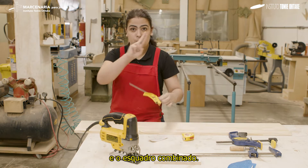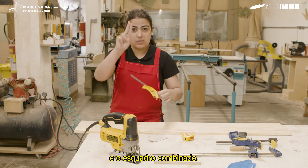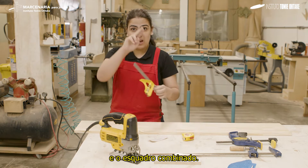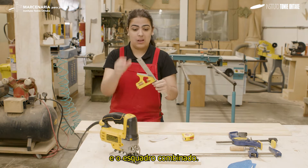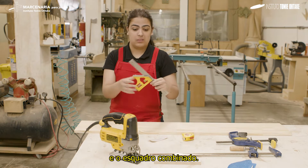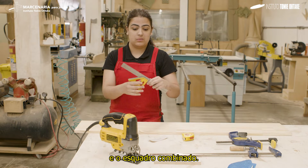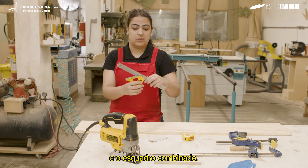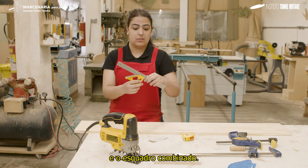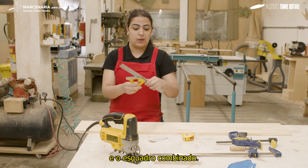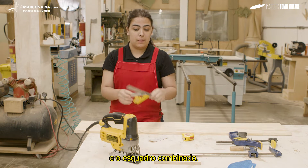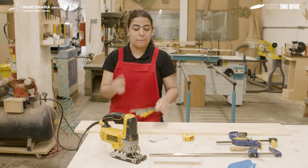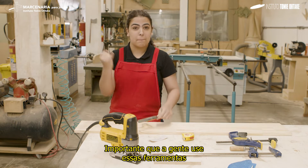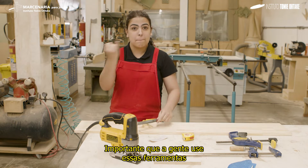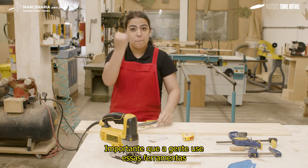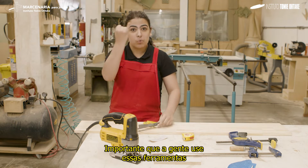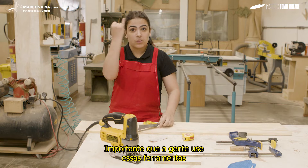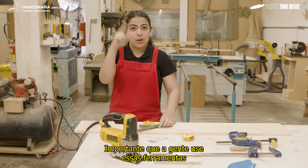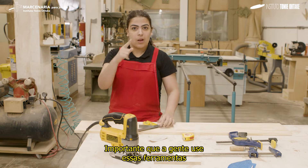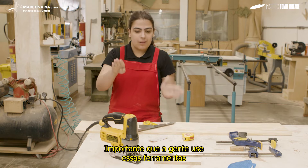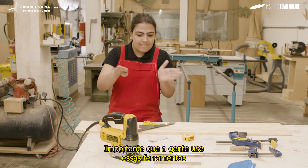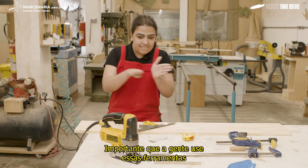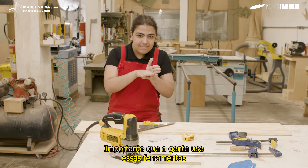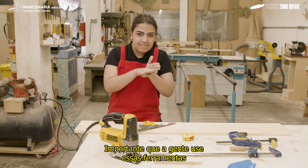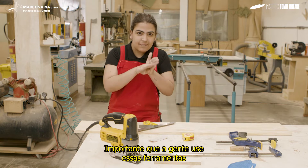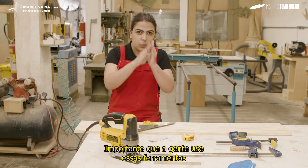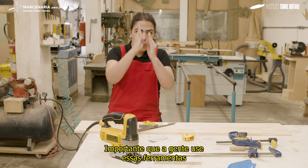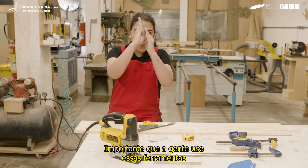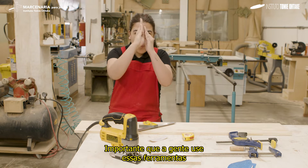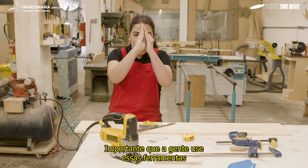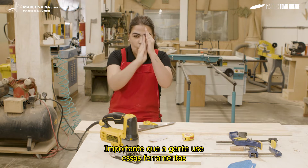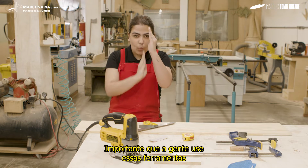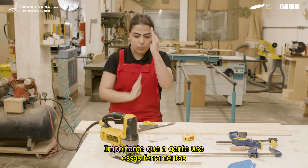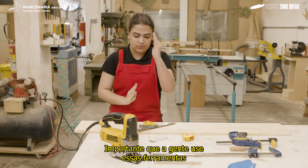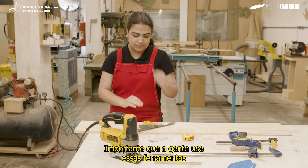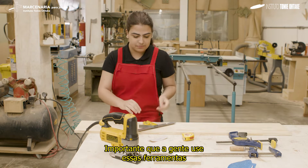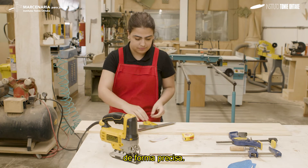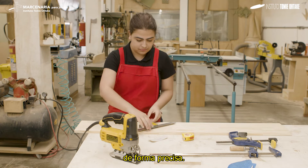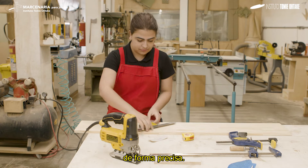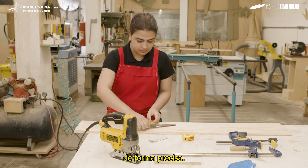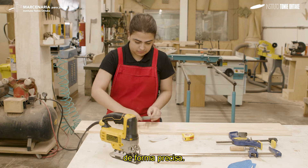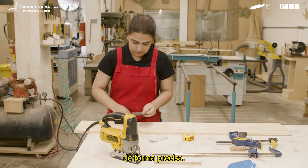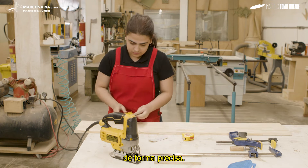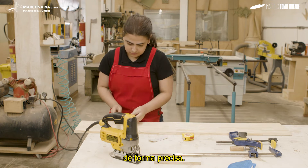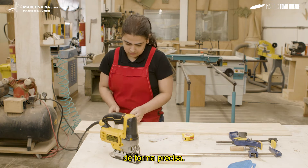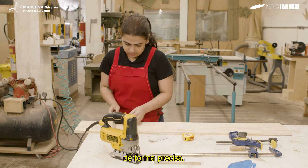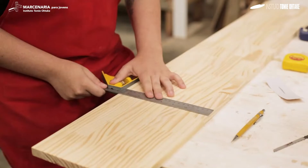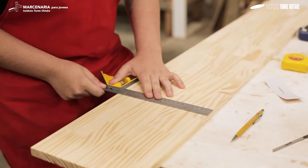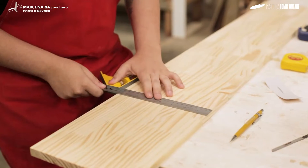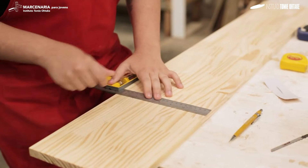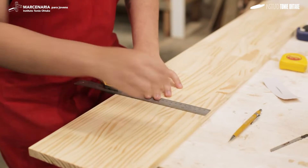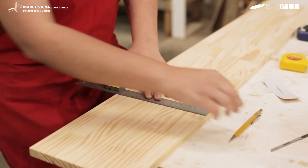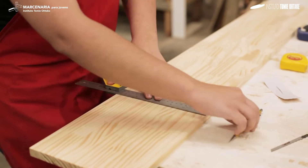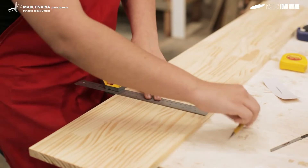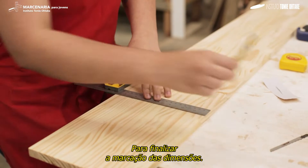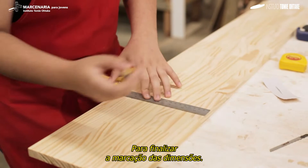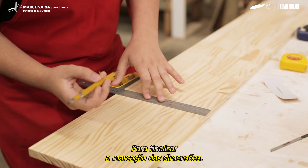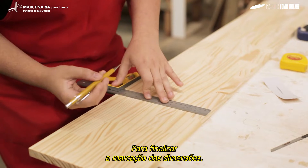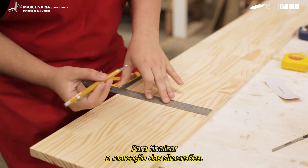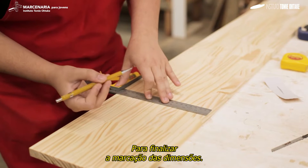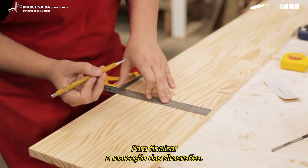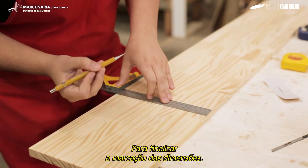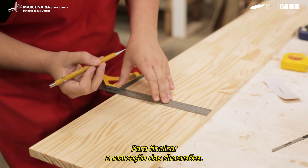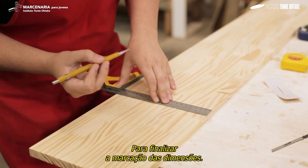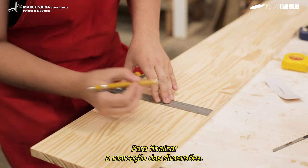e o esquadro combinado. Importante que a gente use essas ferramentas de forma precisa